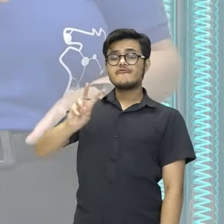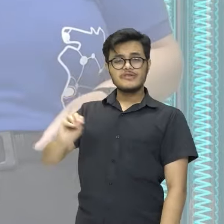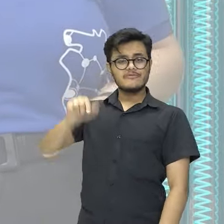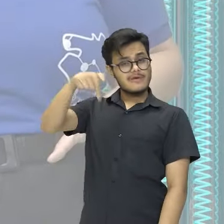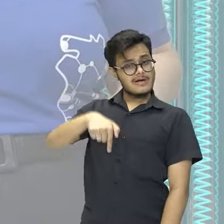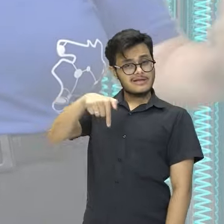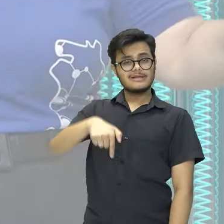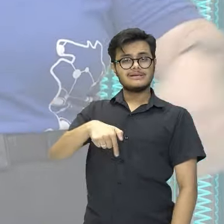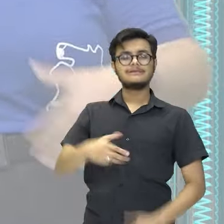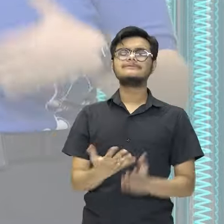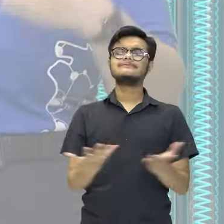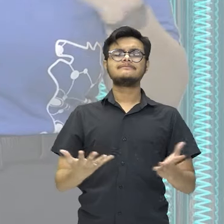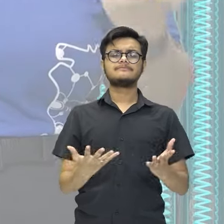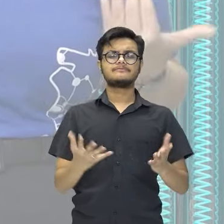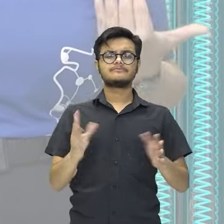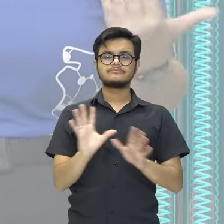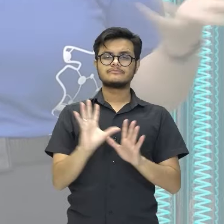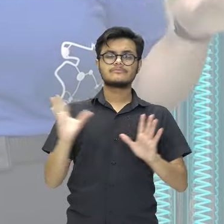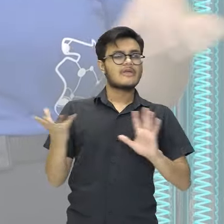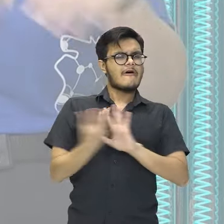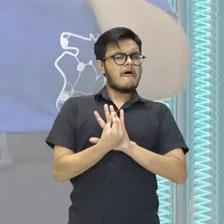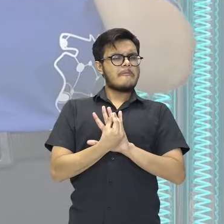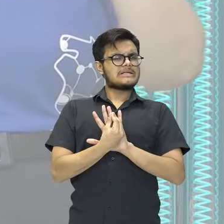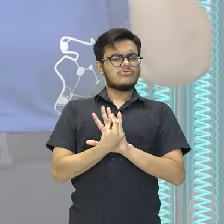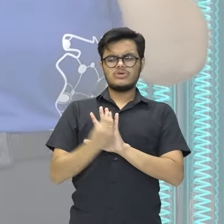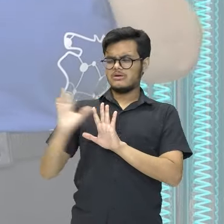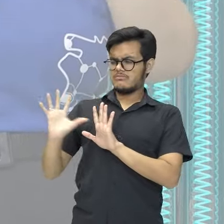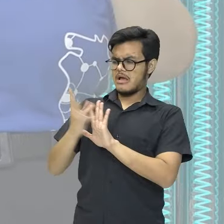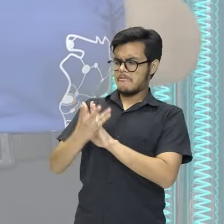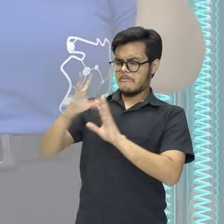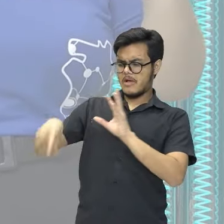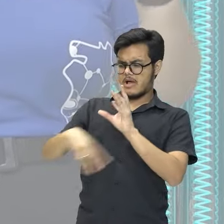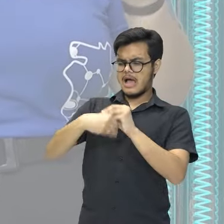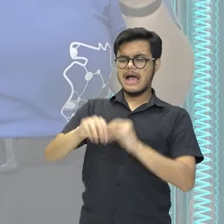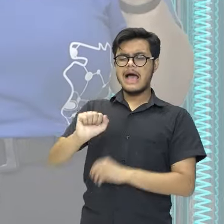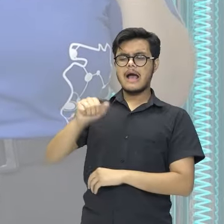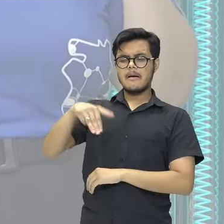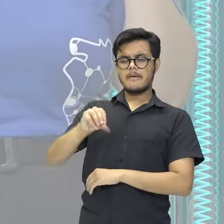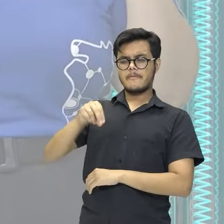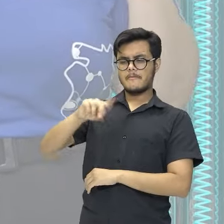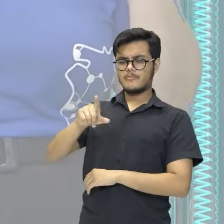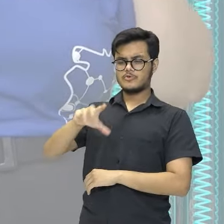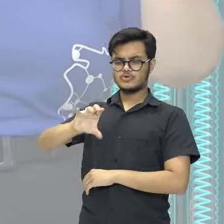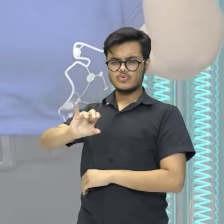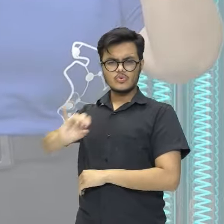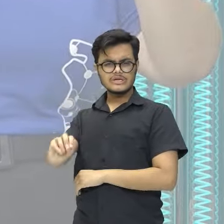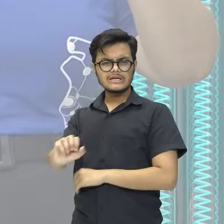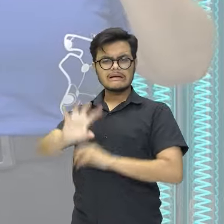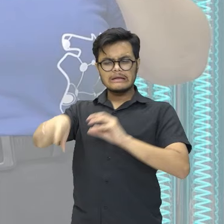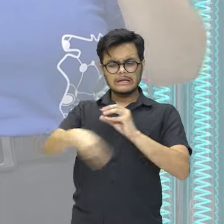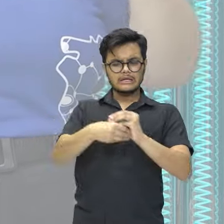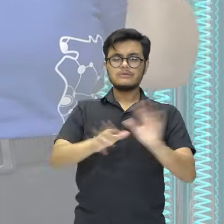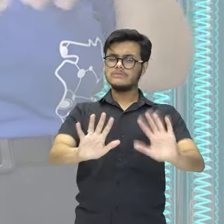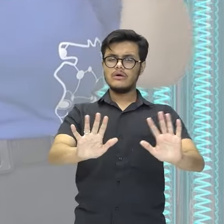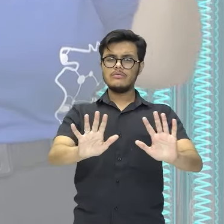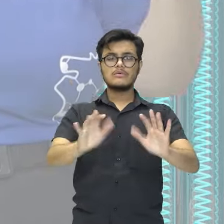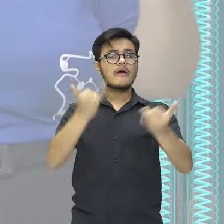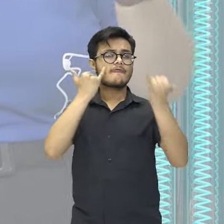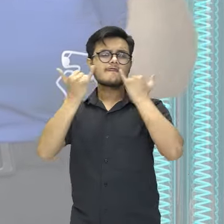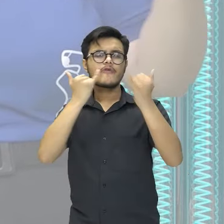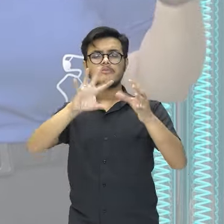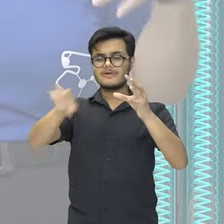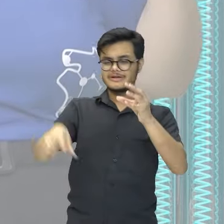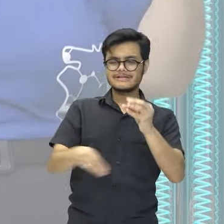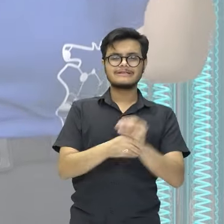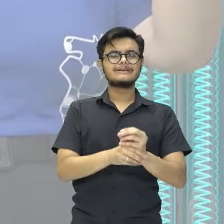Amazônia na Amazônia não é complemento deste verbo na Amazônia é apenas a informação que nós chamamos de adjunto adverbial é um